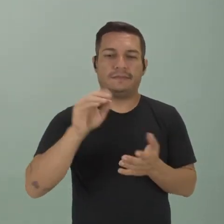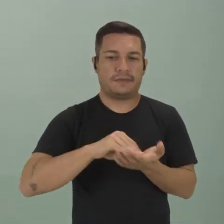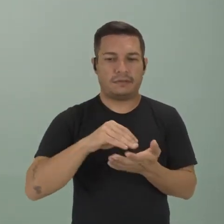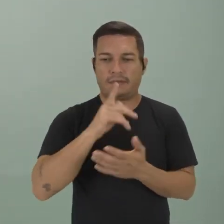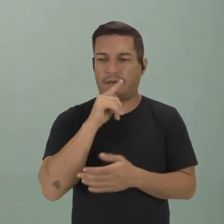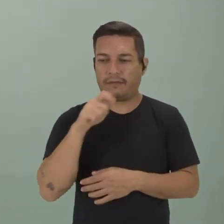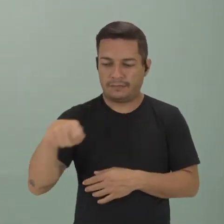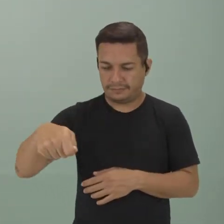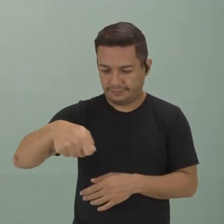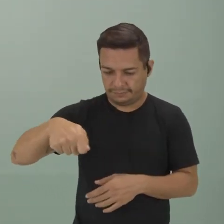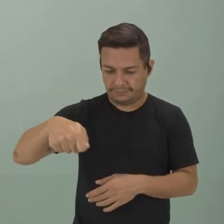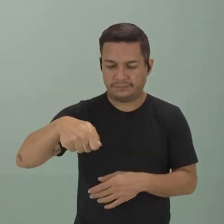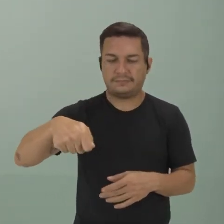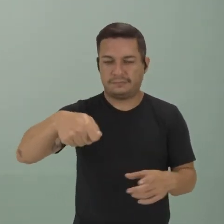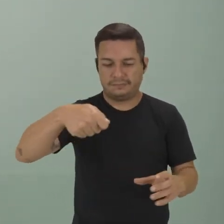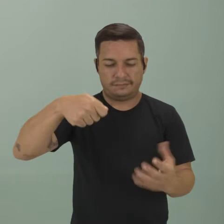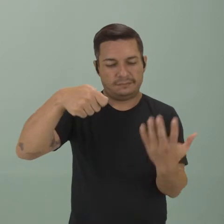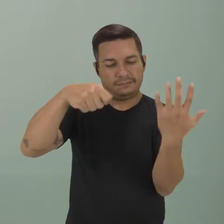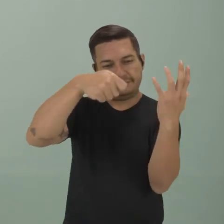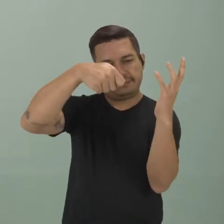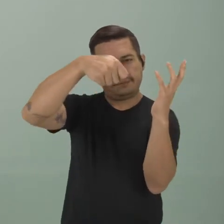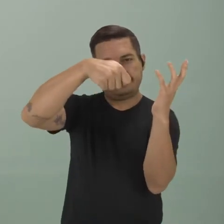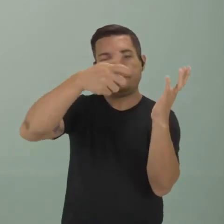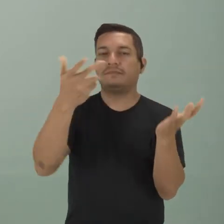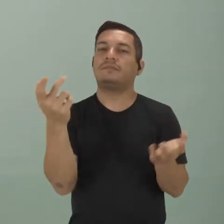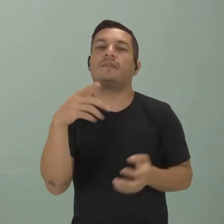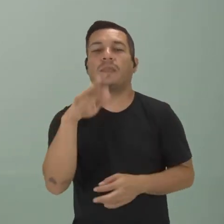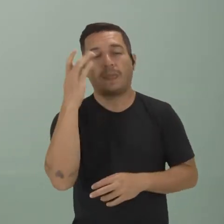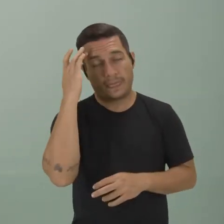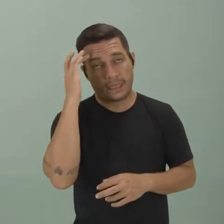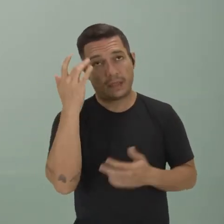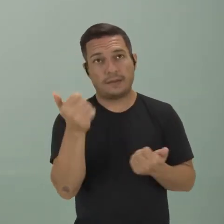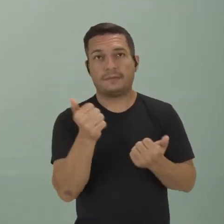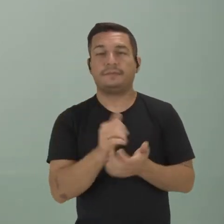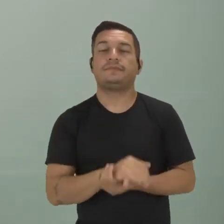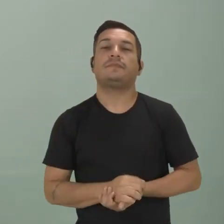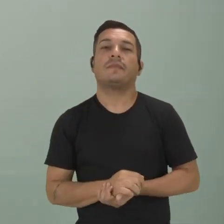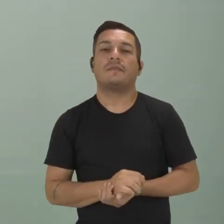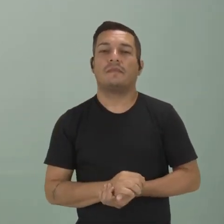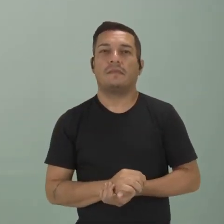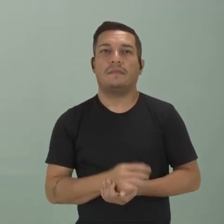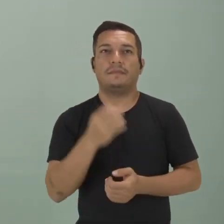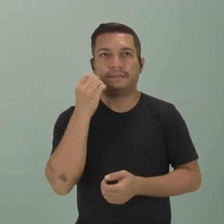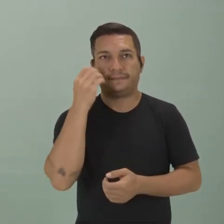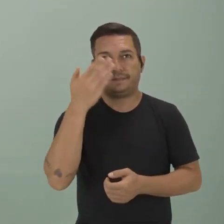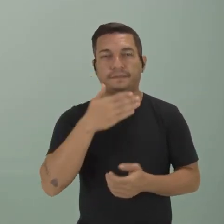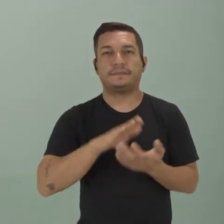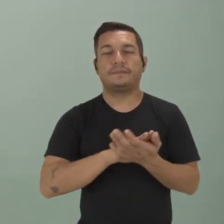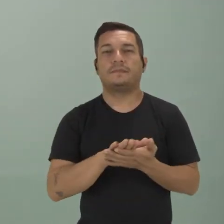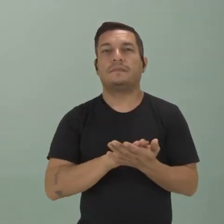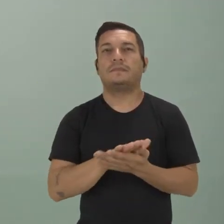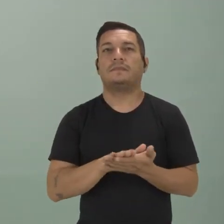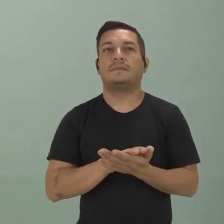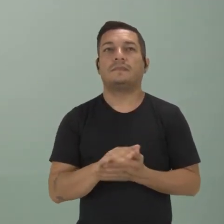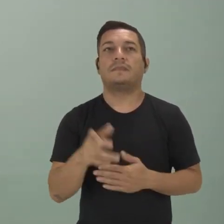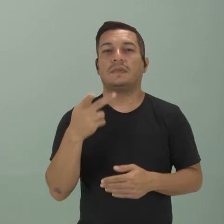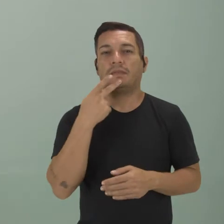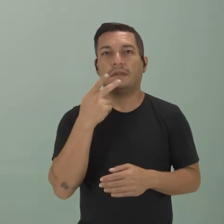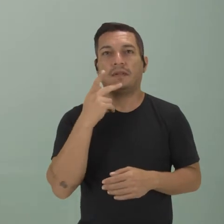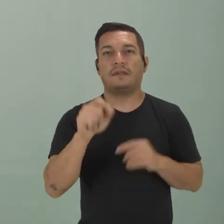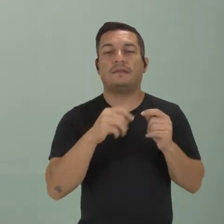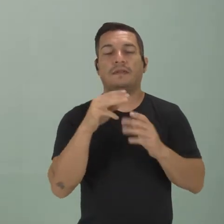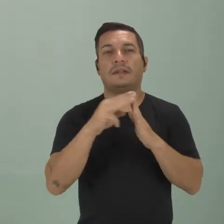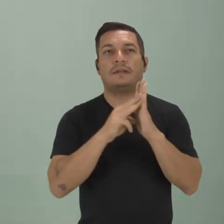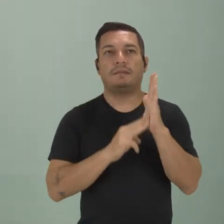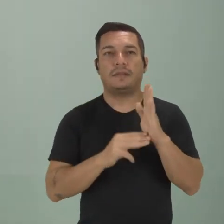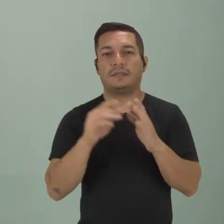que não aguou a plantinha. Então isso é senso comum, é aquilo que você acha, beleza? Nada comprovado cientificamente. Quando a